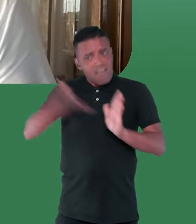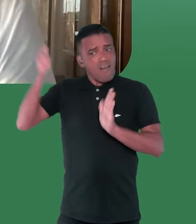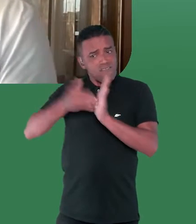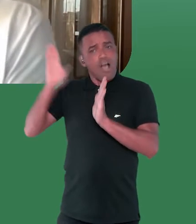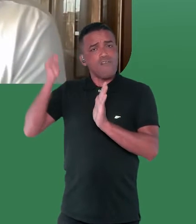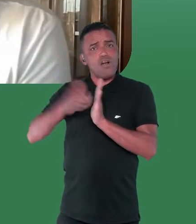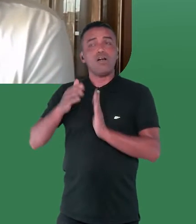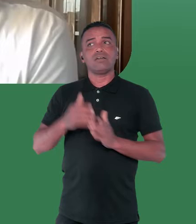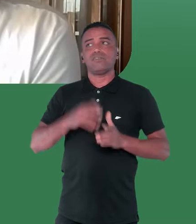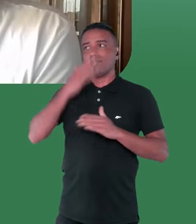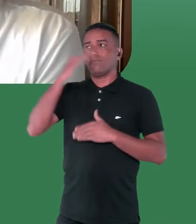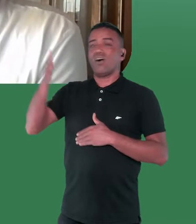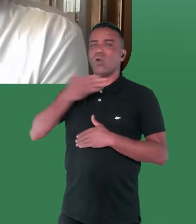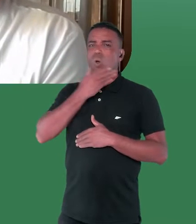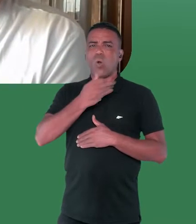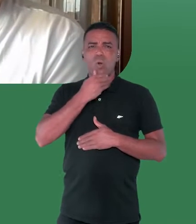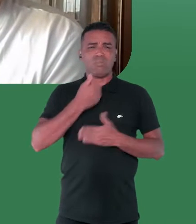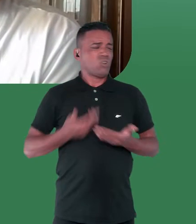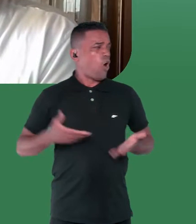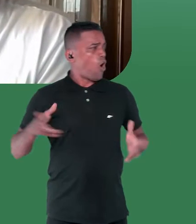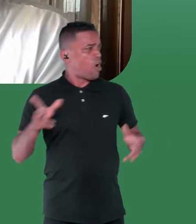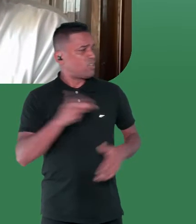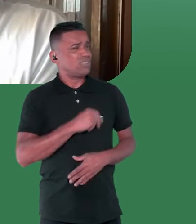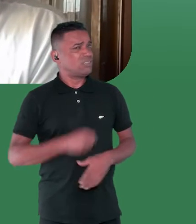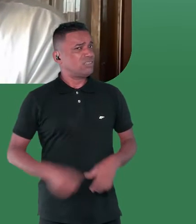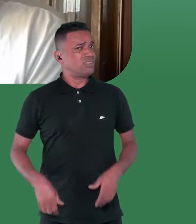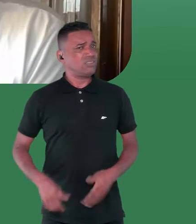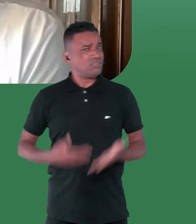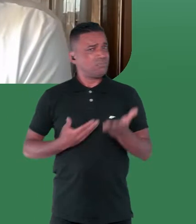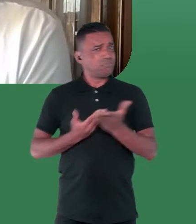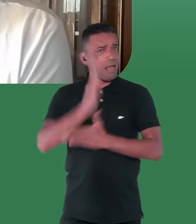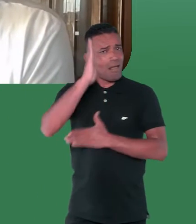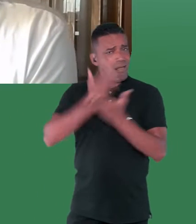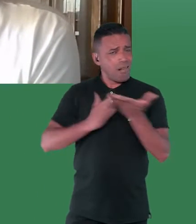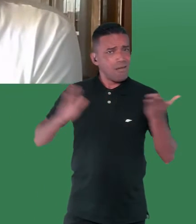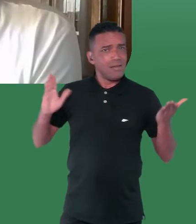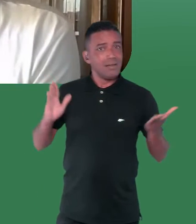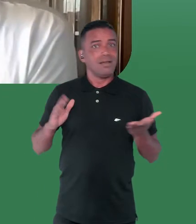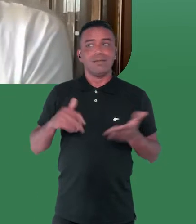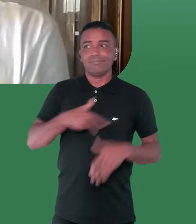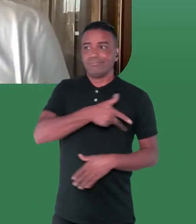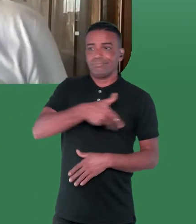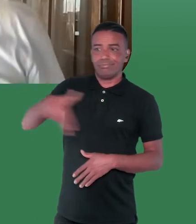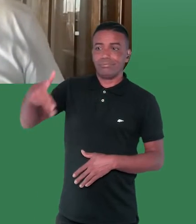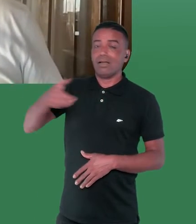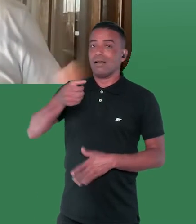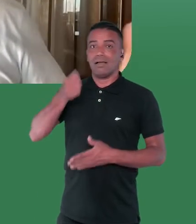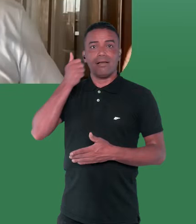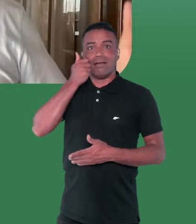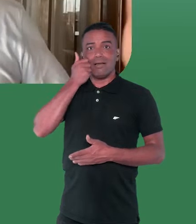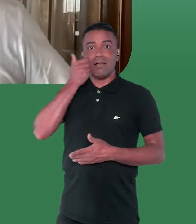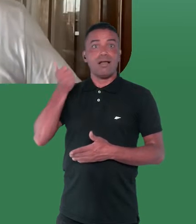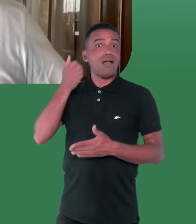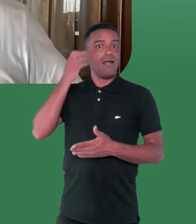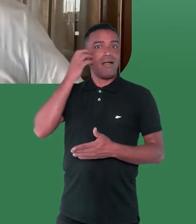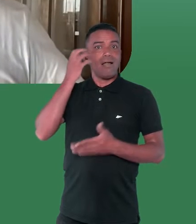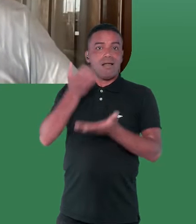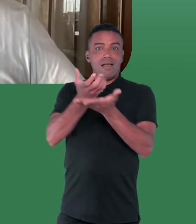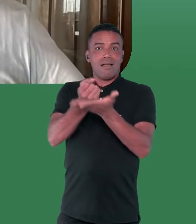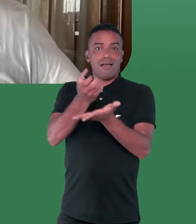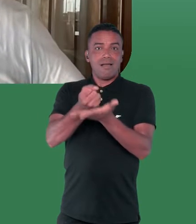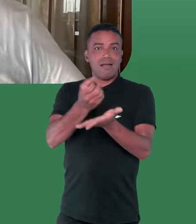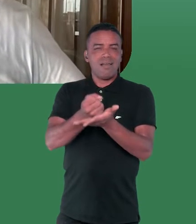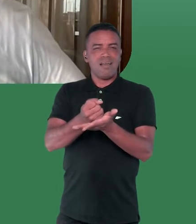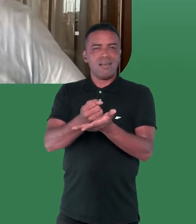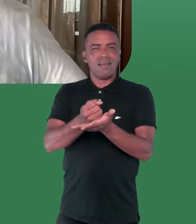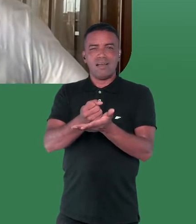falei lá, cheguei lá, falei, vou ficar longe desse homem vai me matar. Aí saí caminhando para ali com um gravador que eu tinha levado, que era um gravador assim,